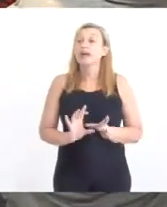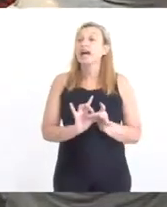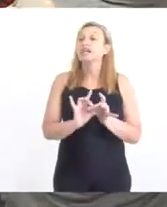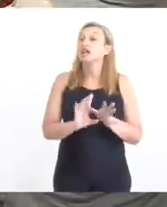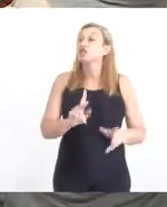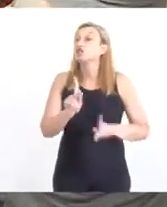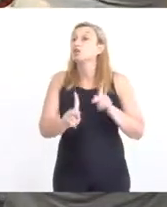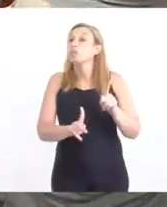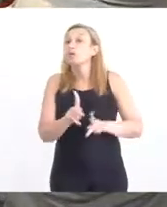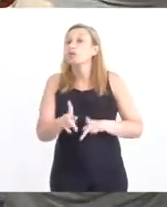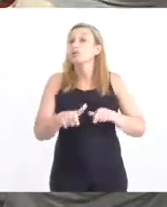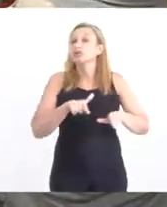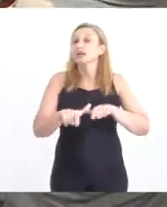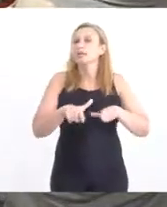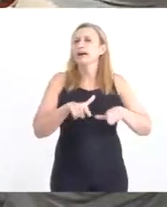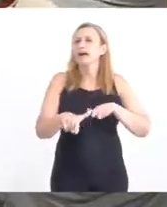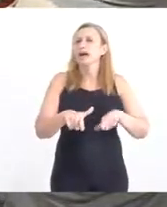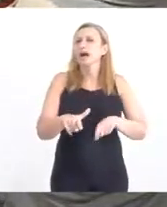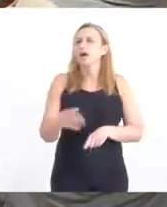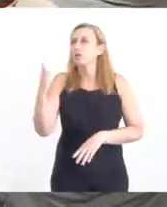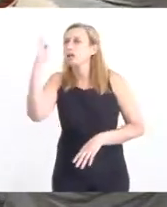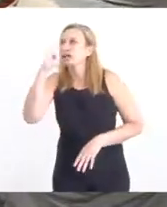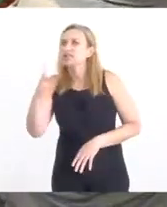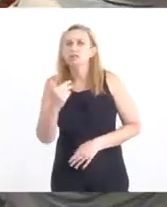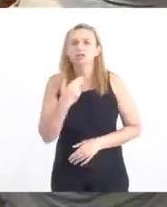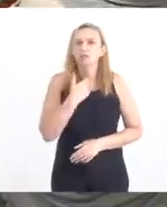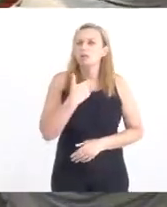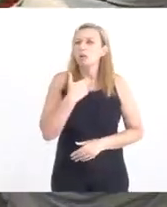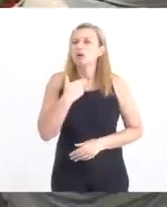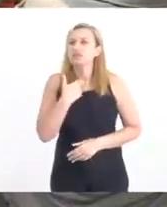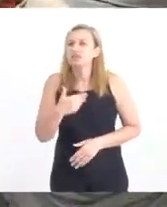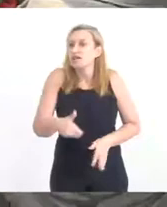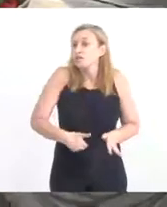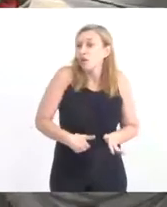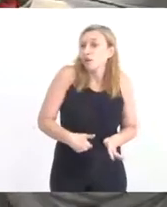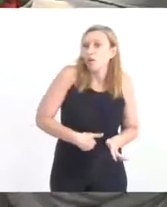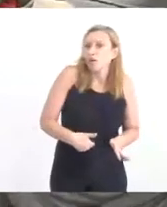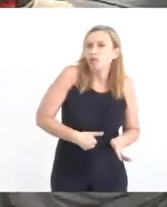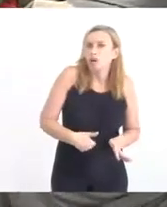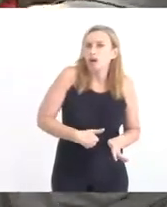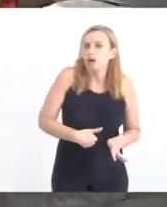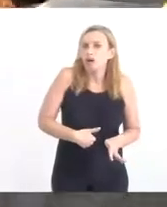E aí E aí G1